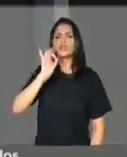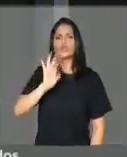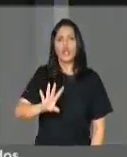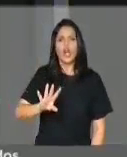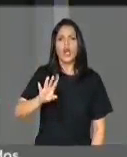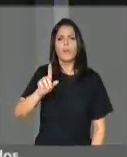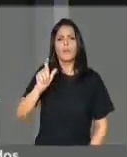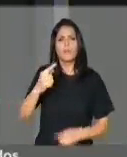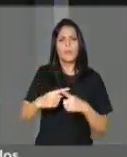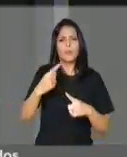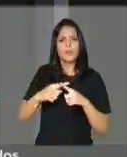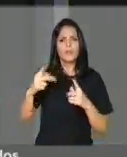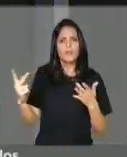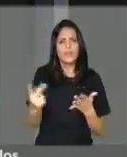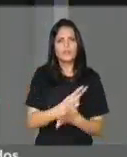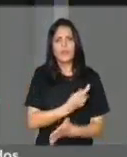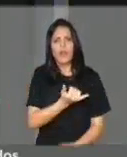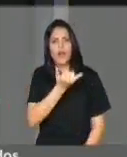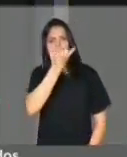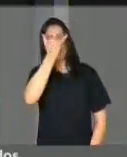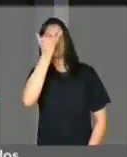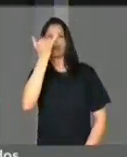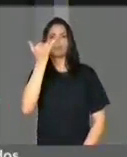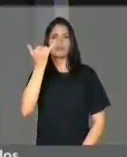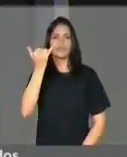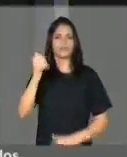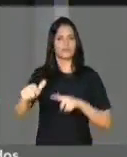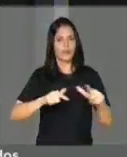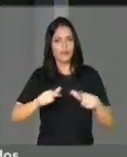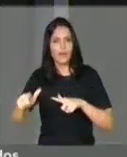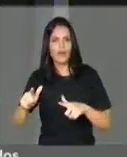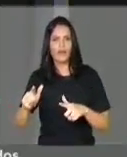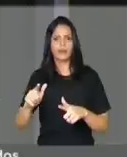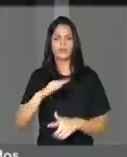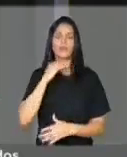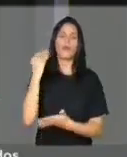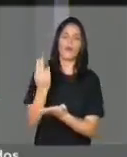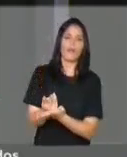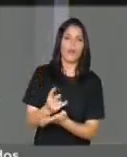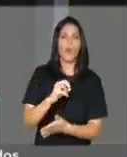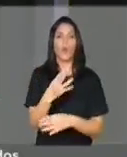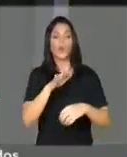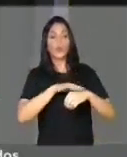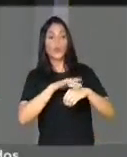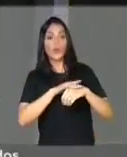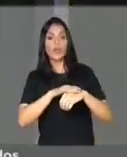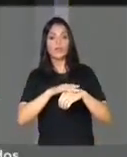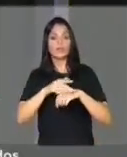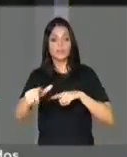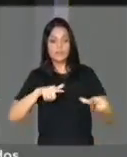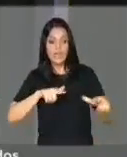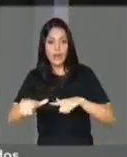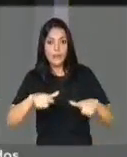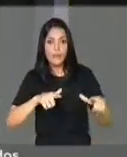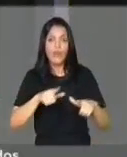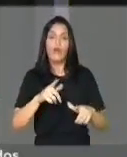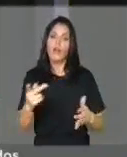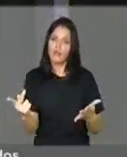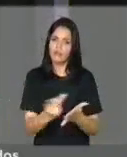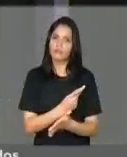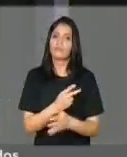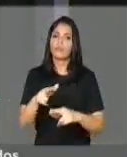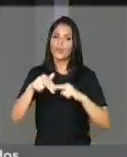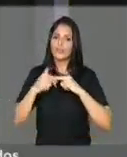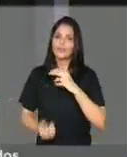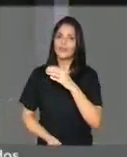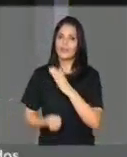vítimas de acidentes e doenças ocorridas no exercício profissional, o que, aliás, motivou a sua